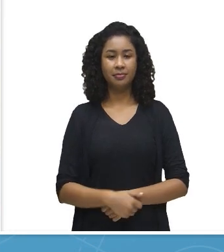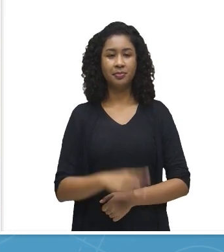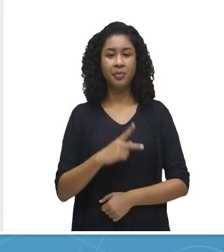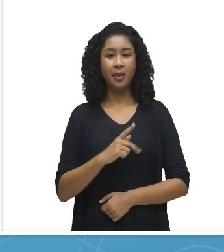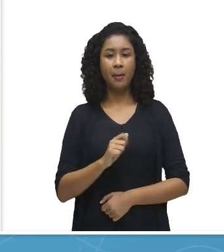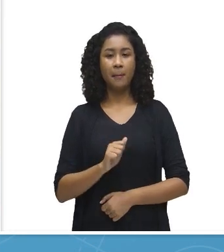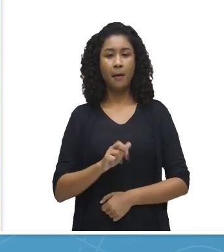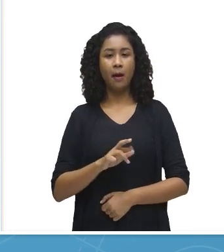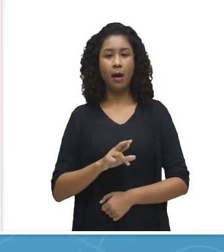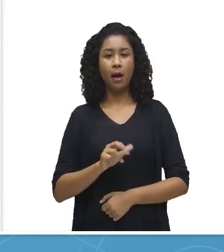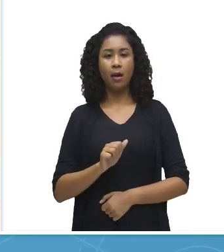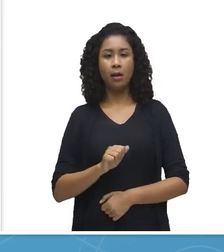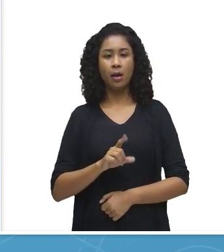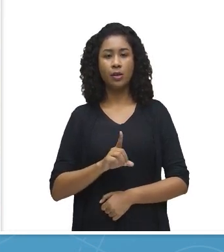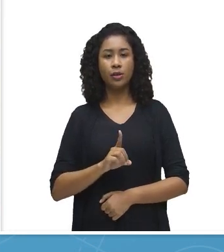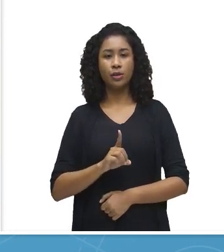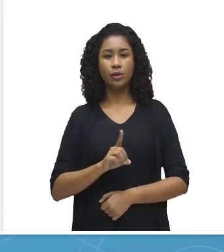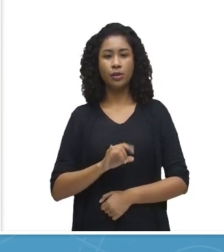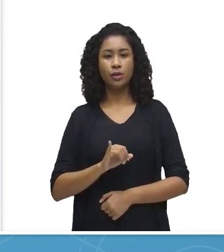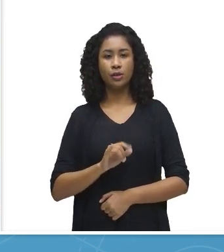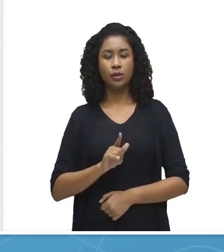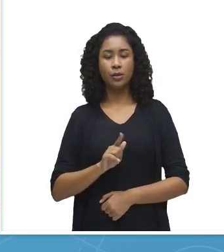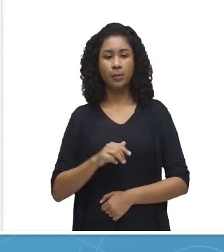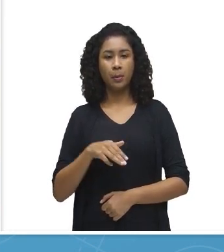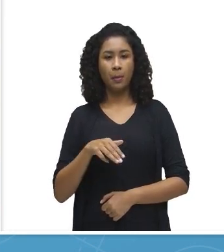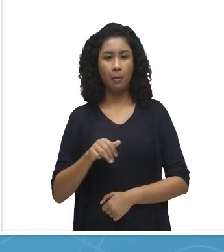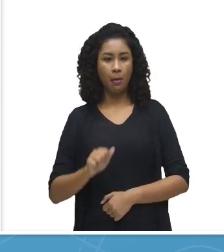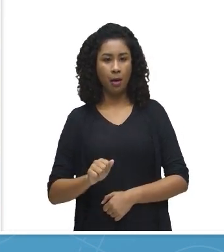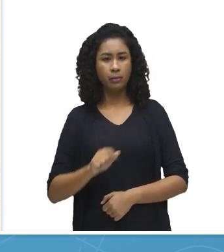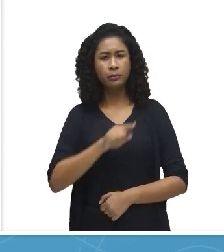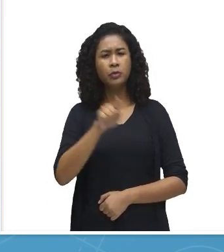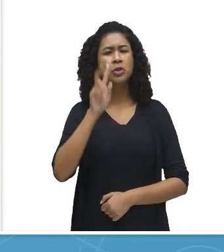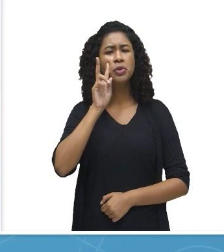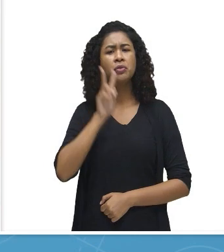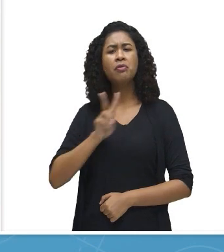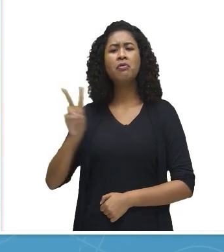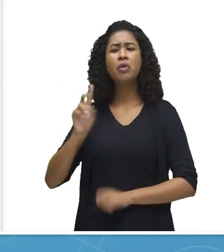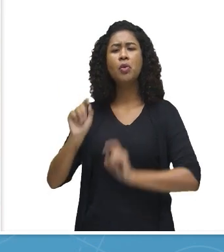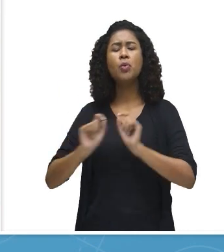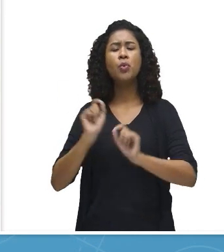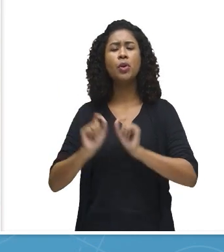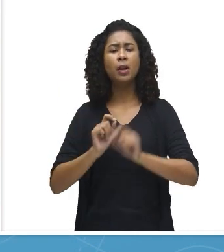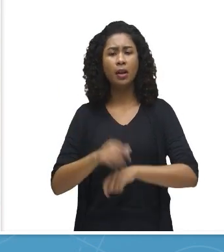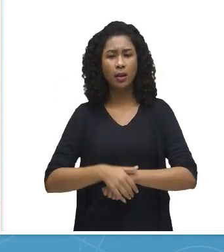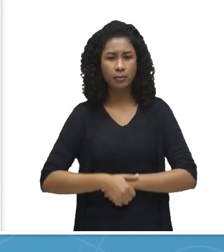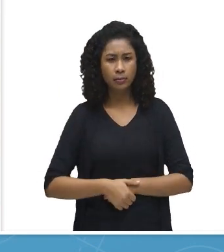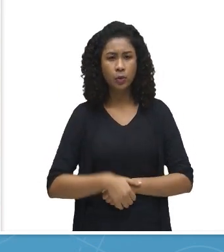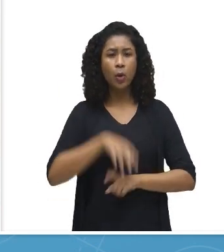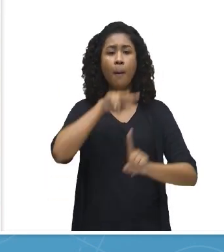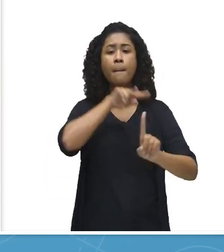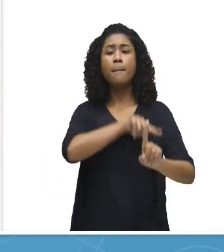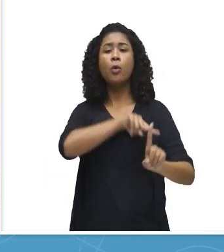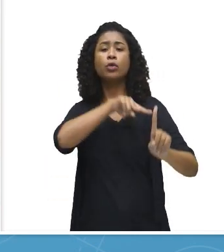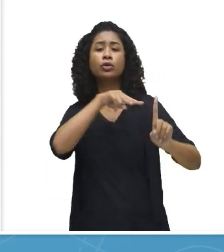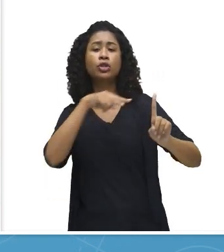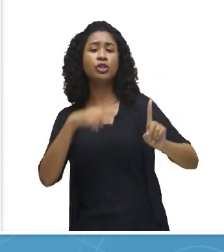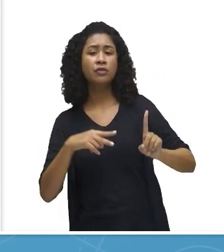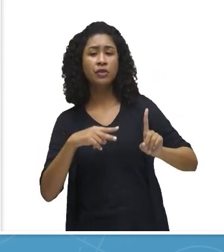Paradigma. O que você vê? O que isso significa?